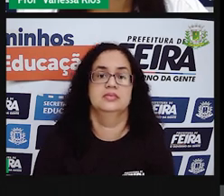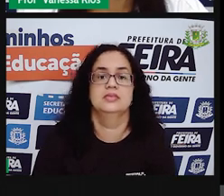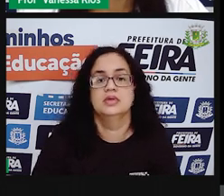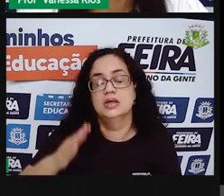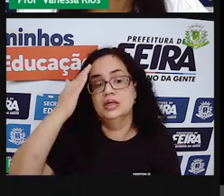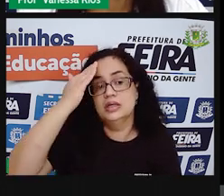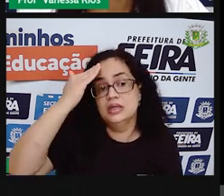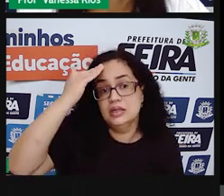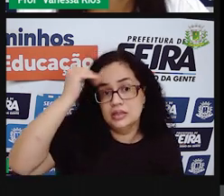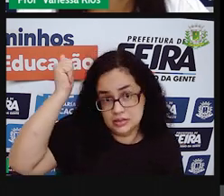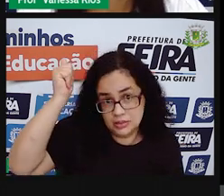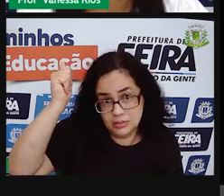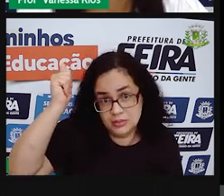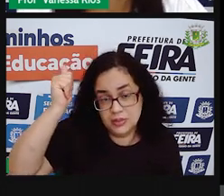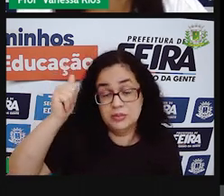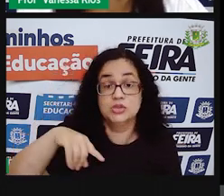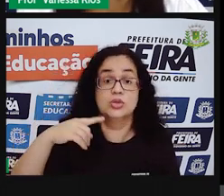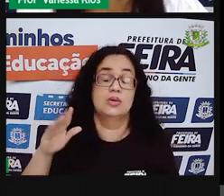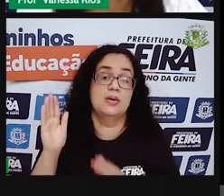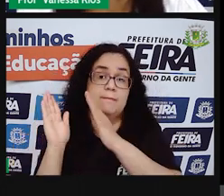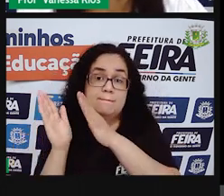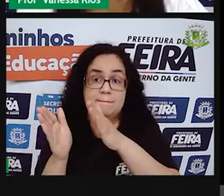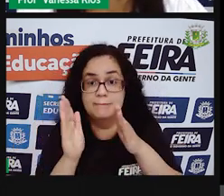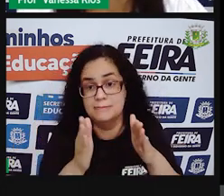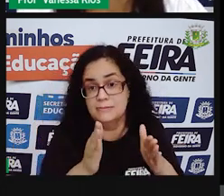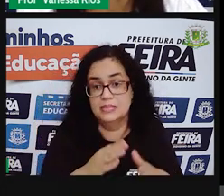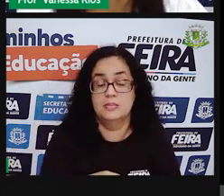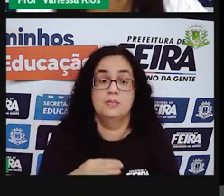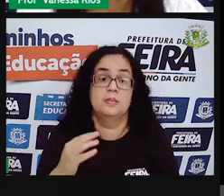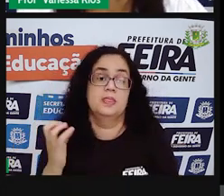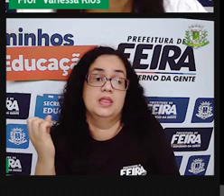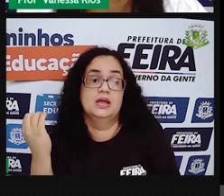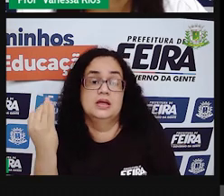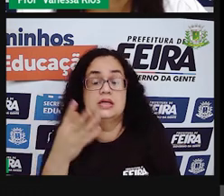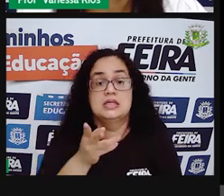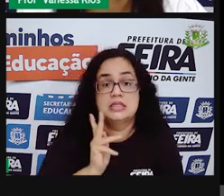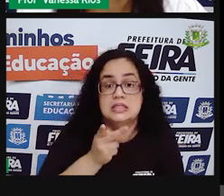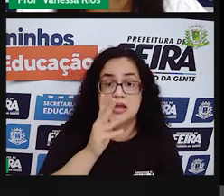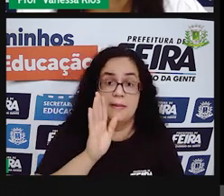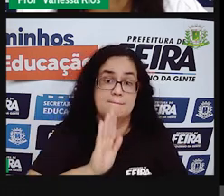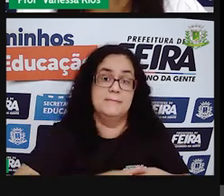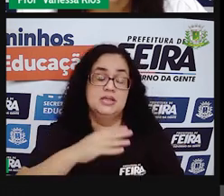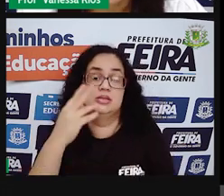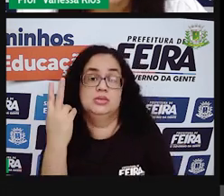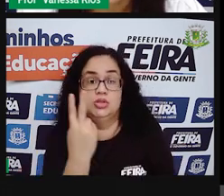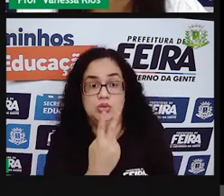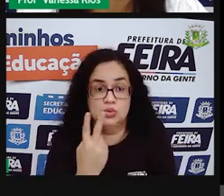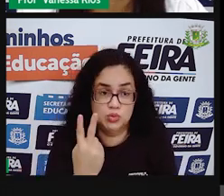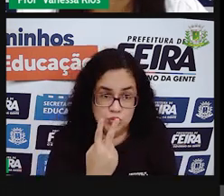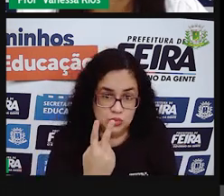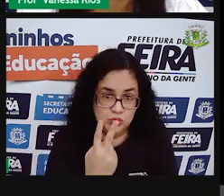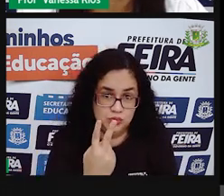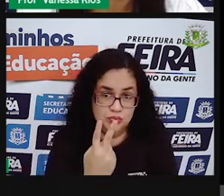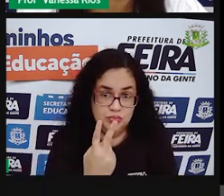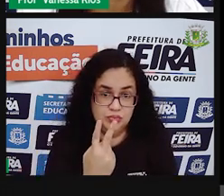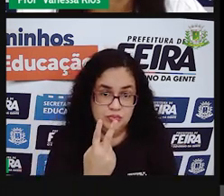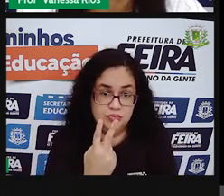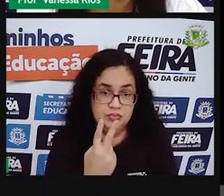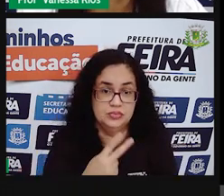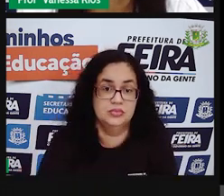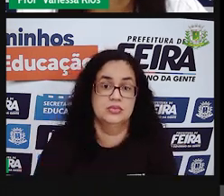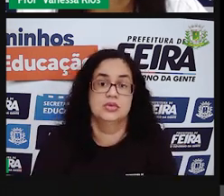Olhem só, já sabemos que o padrão de formação da sequência é sempre somar 2 ao termo